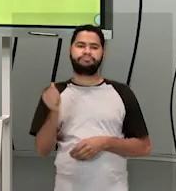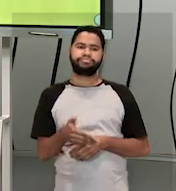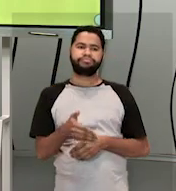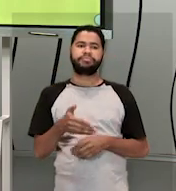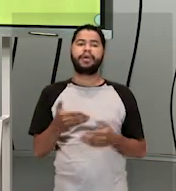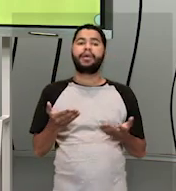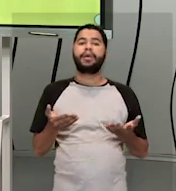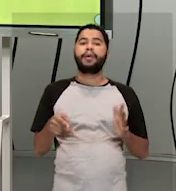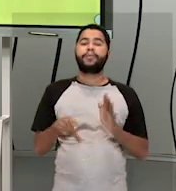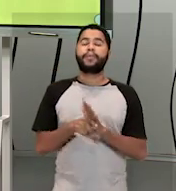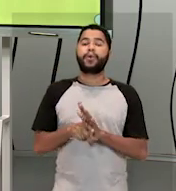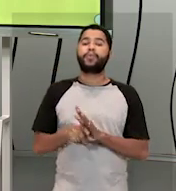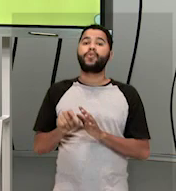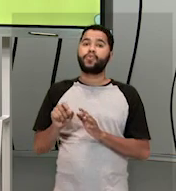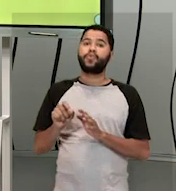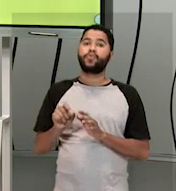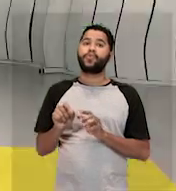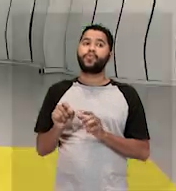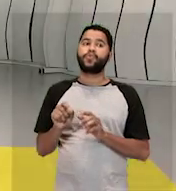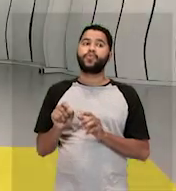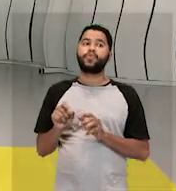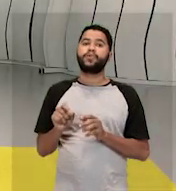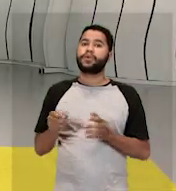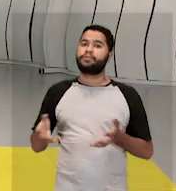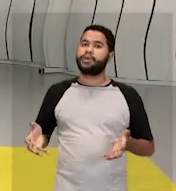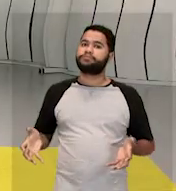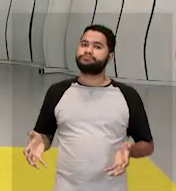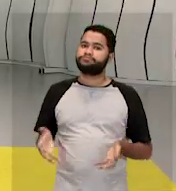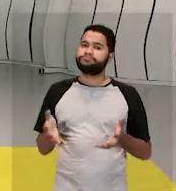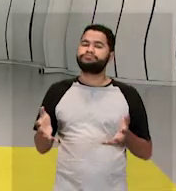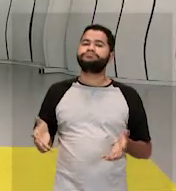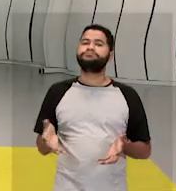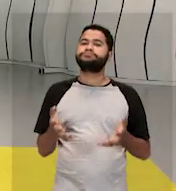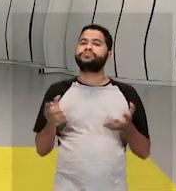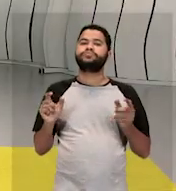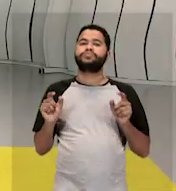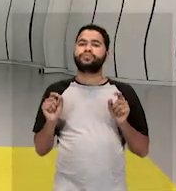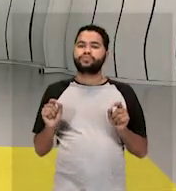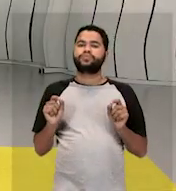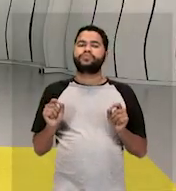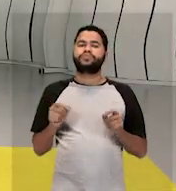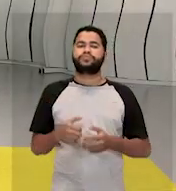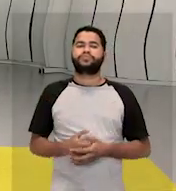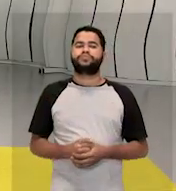consequências, das causas, né, que vai motivar todo esse